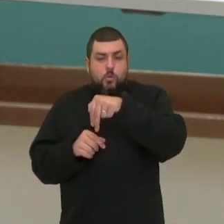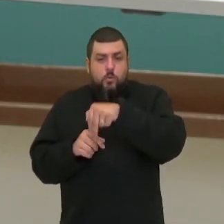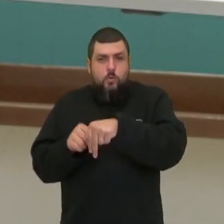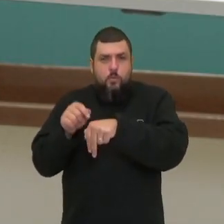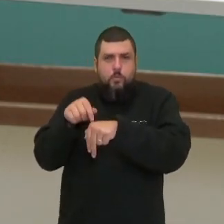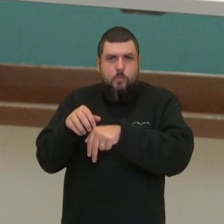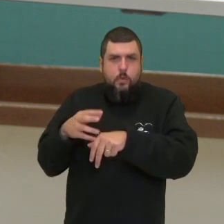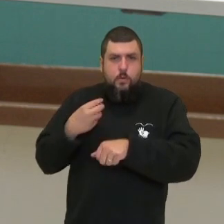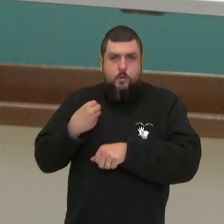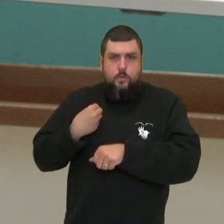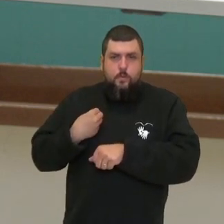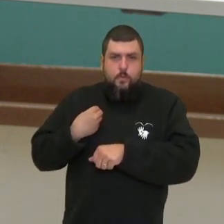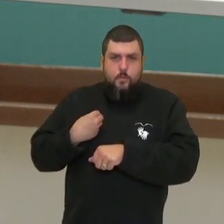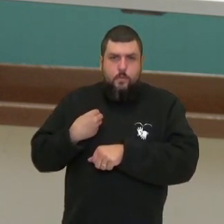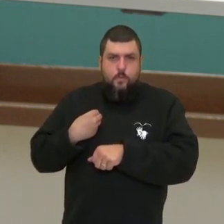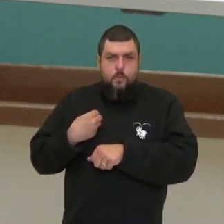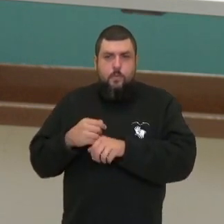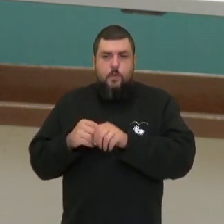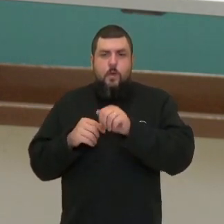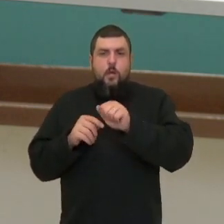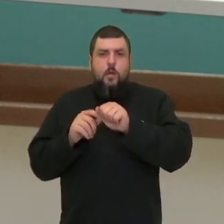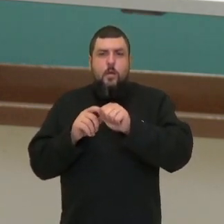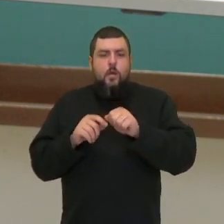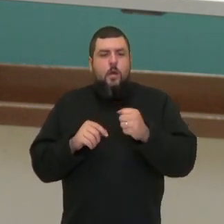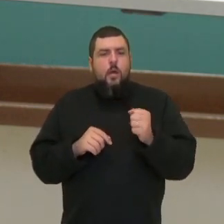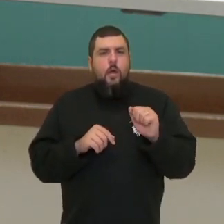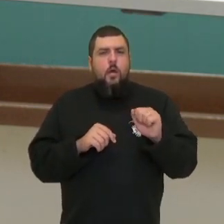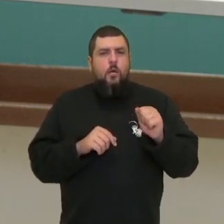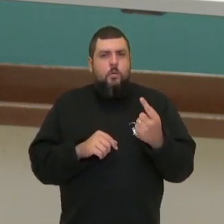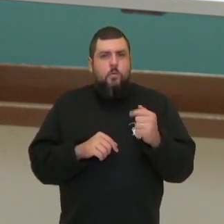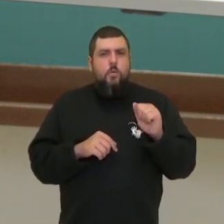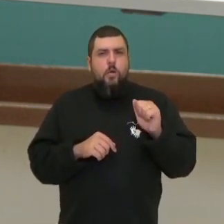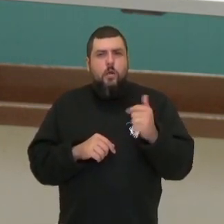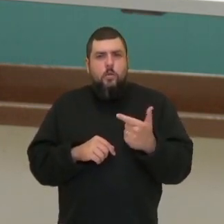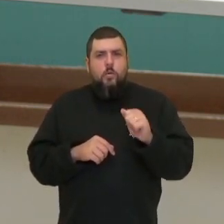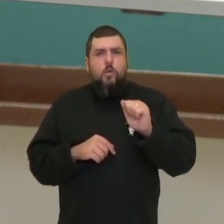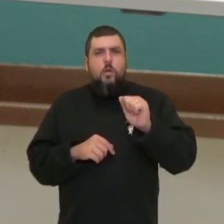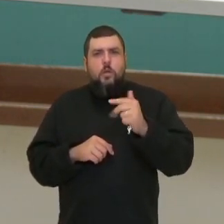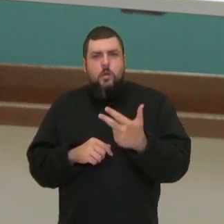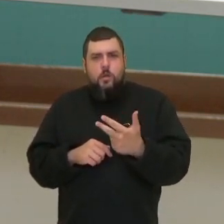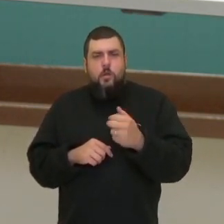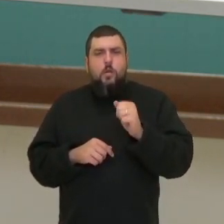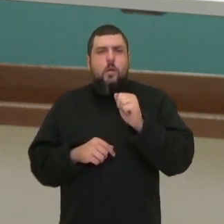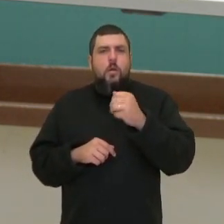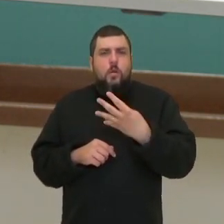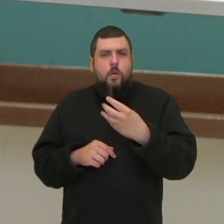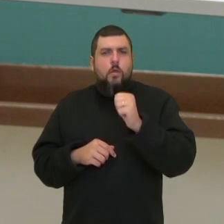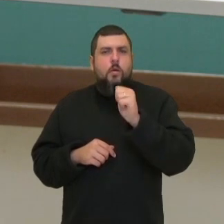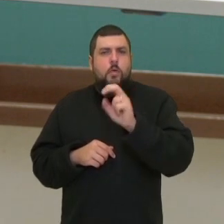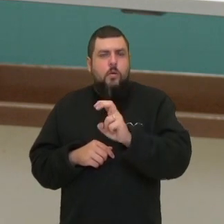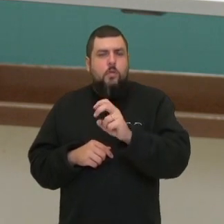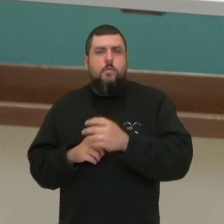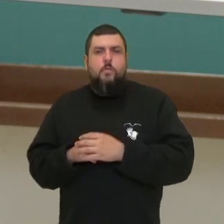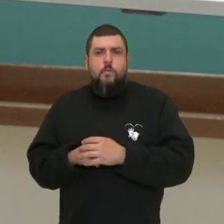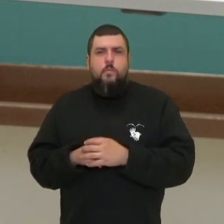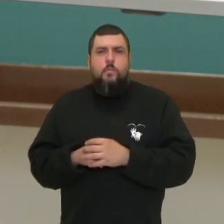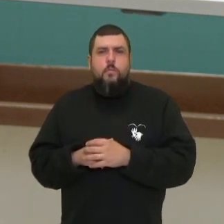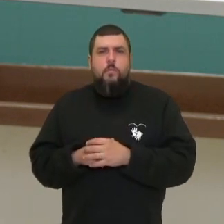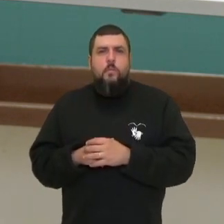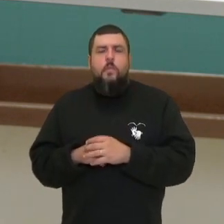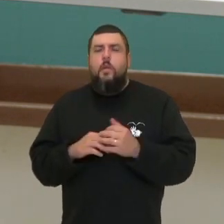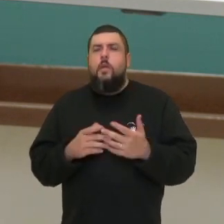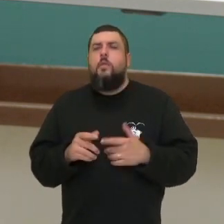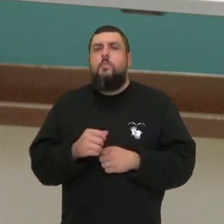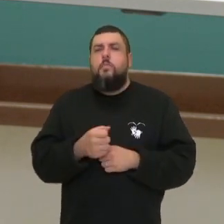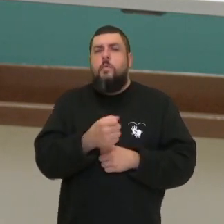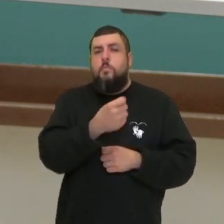do elemento A1, A2, A3 na determinada sequência. Desse modo, o primeiro